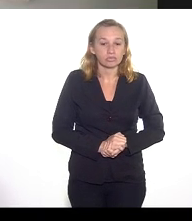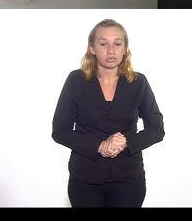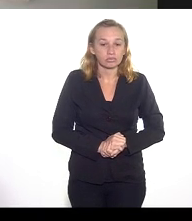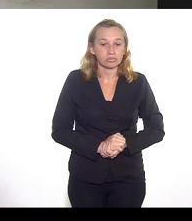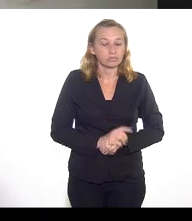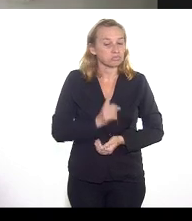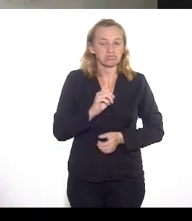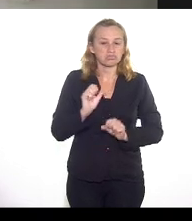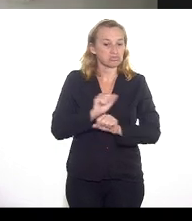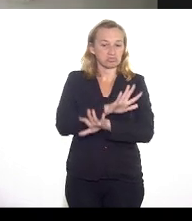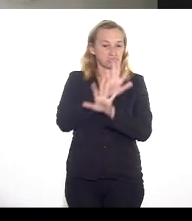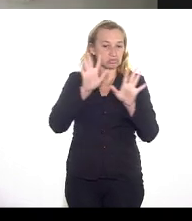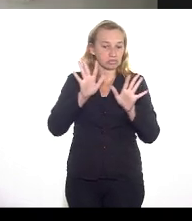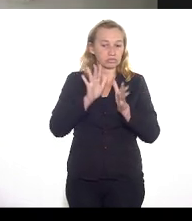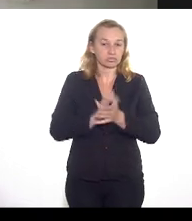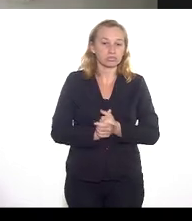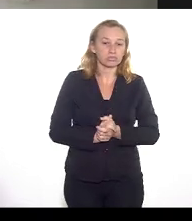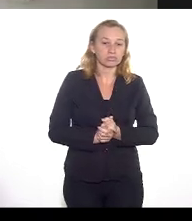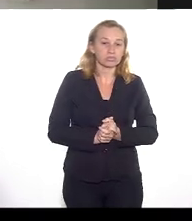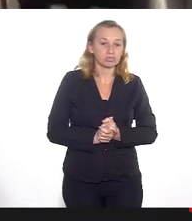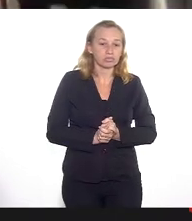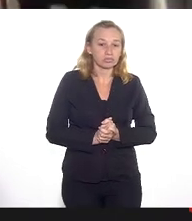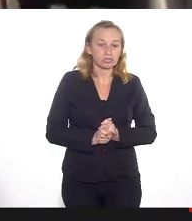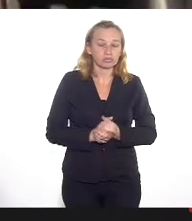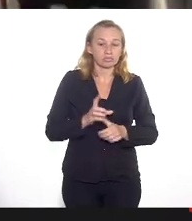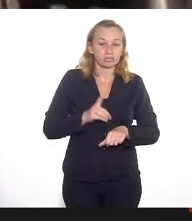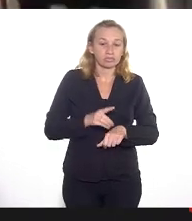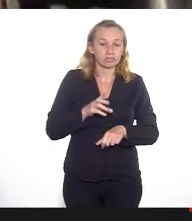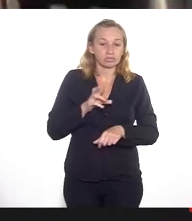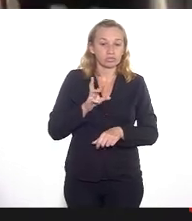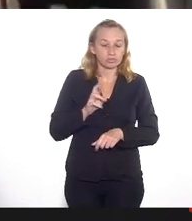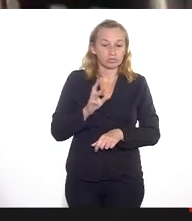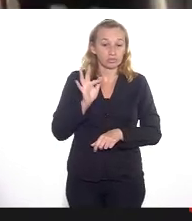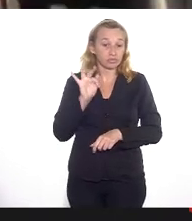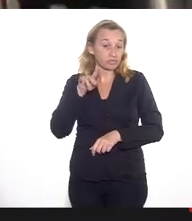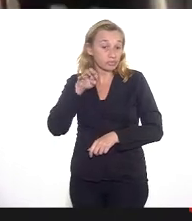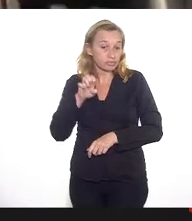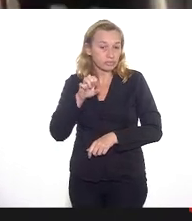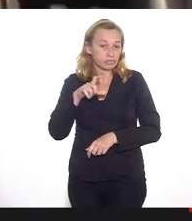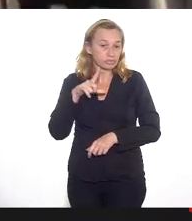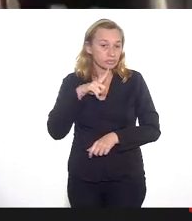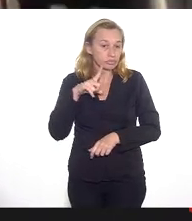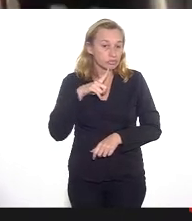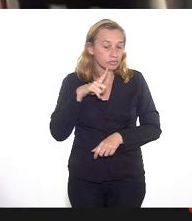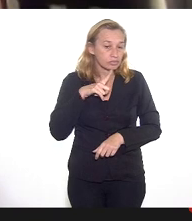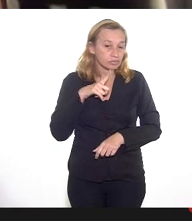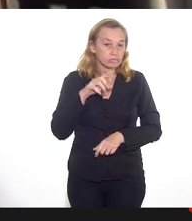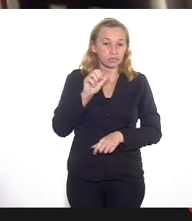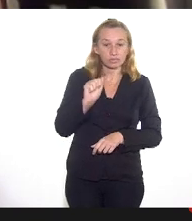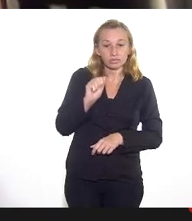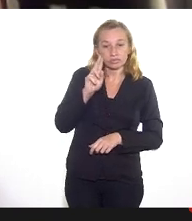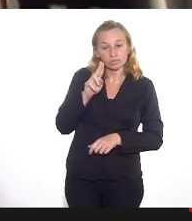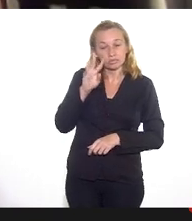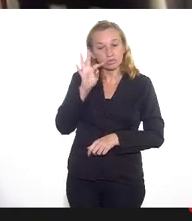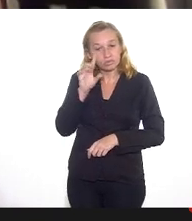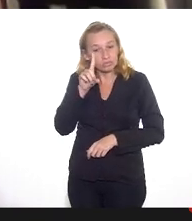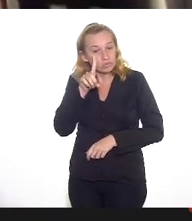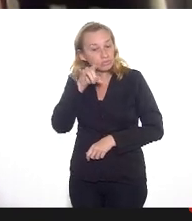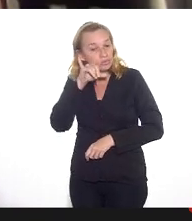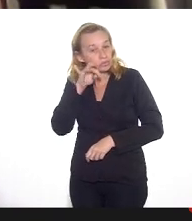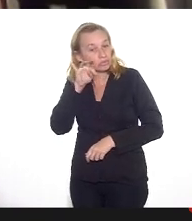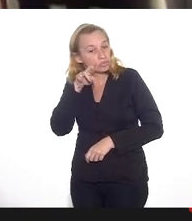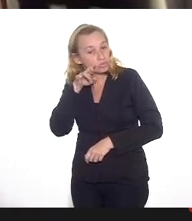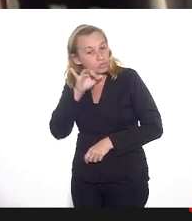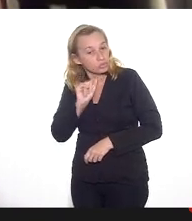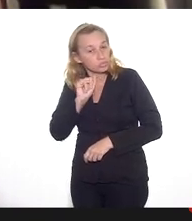Ainda não me ficou claro, presidente e doutor Felipe, se existe uma espécie de auditoria, se existe alguma espécie